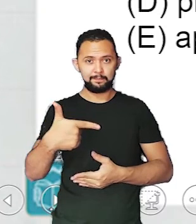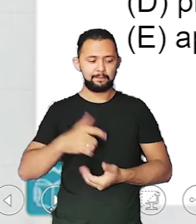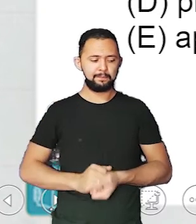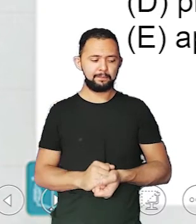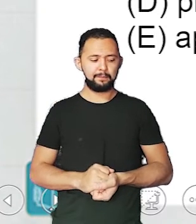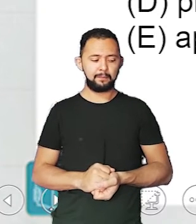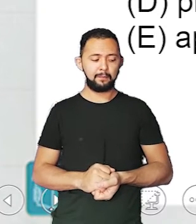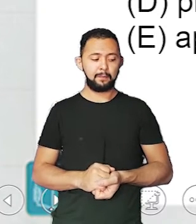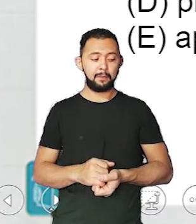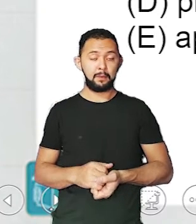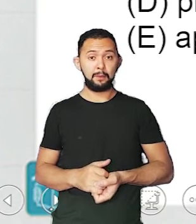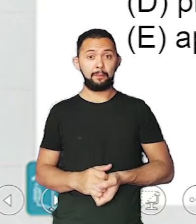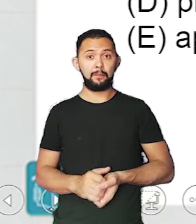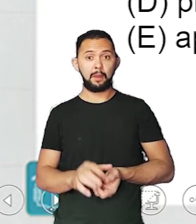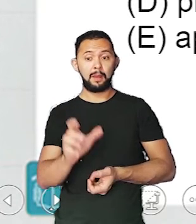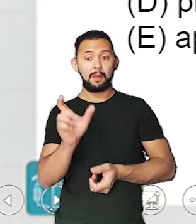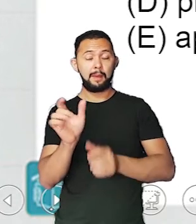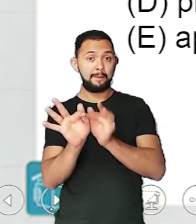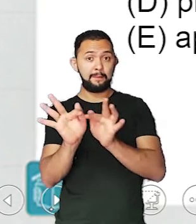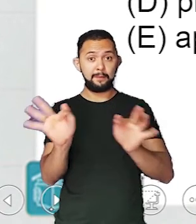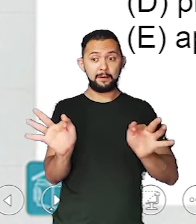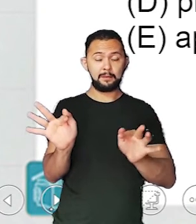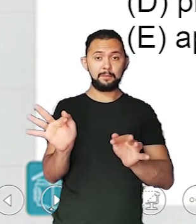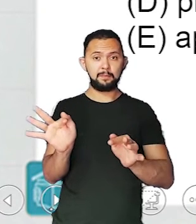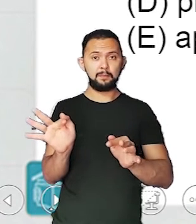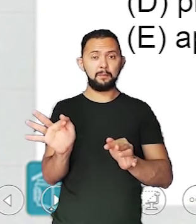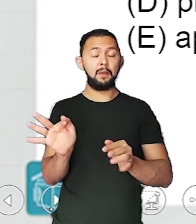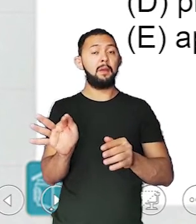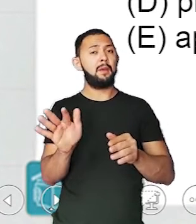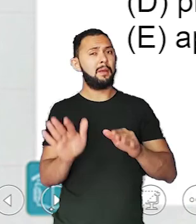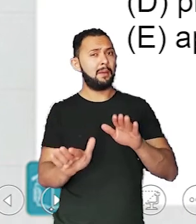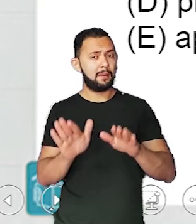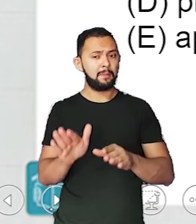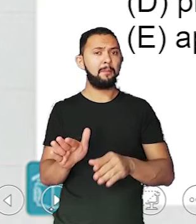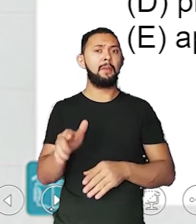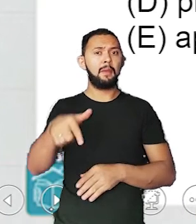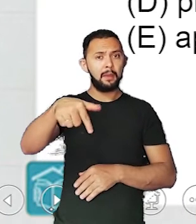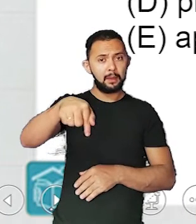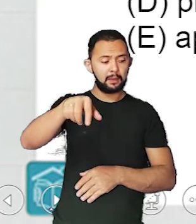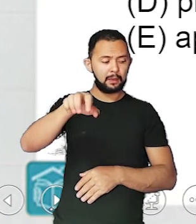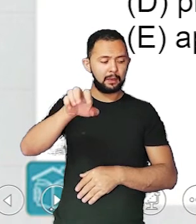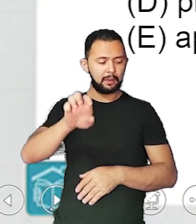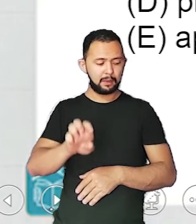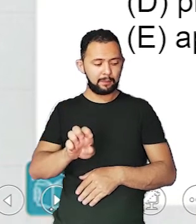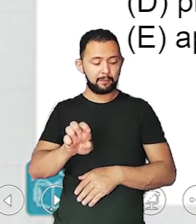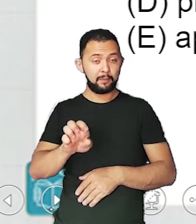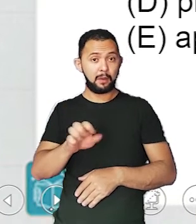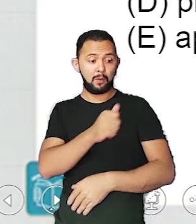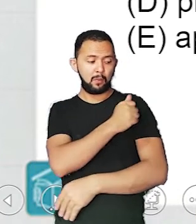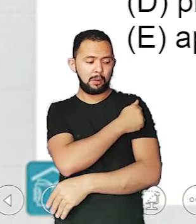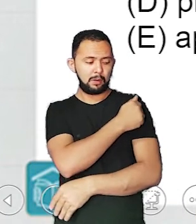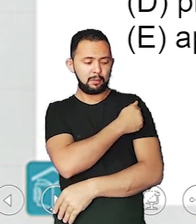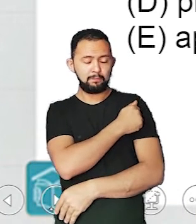bem provável que o aluno ainda não saiba a diferença entre português formal e português coloquial. A